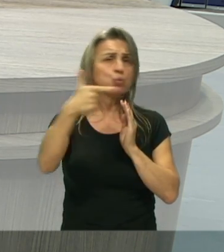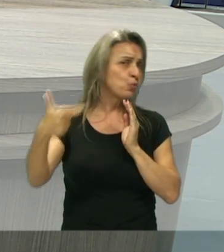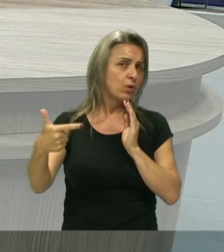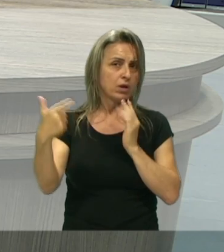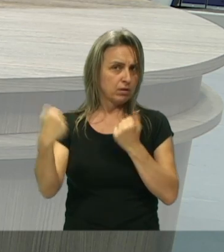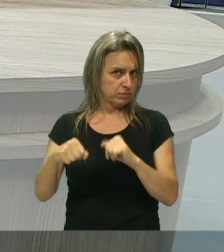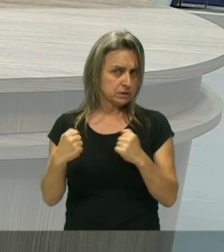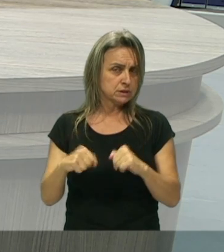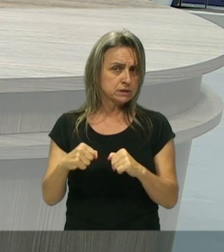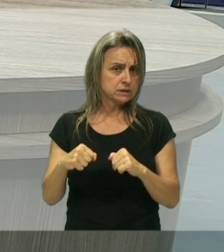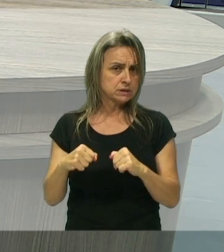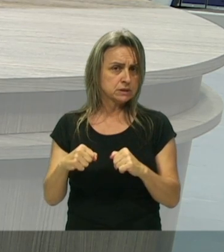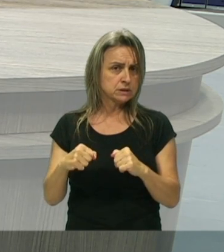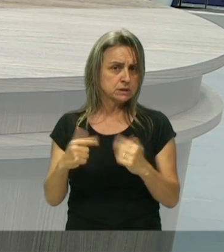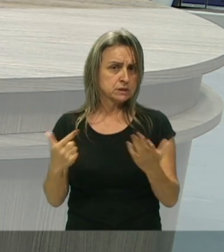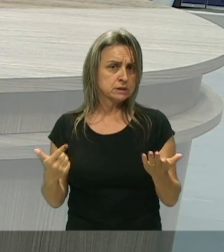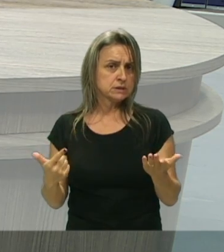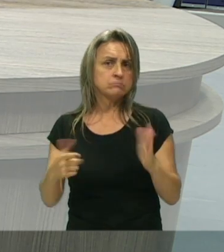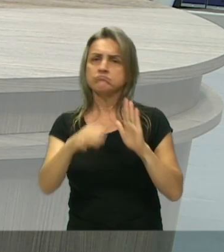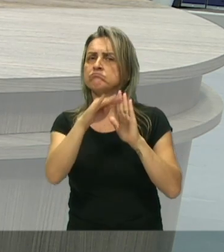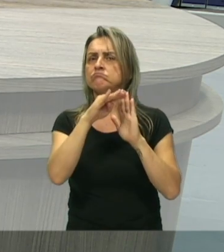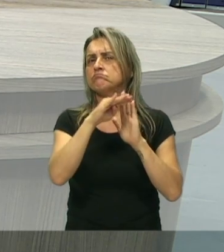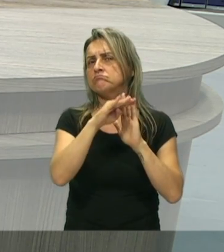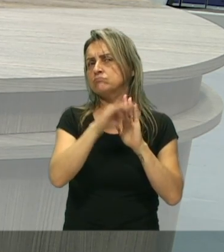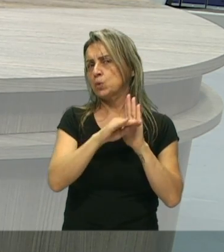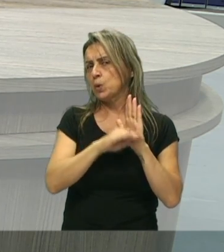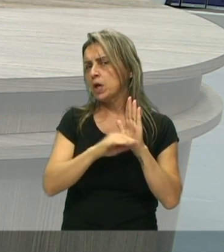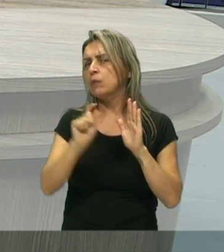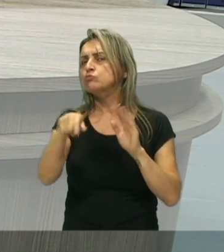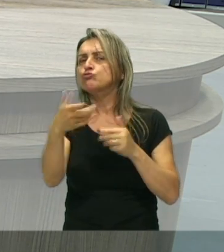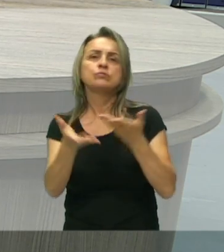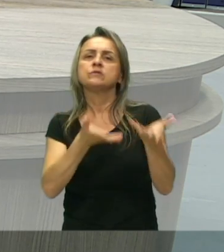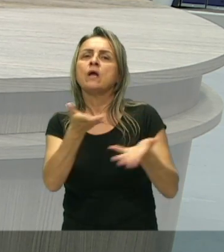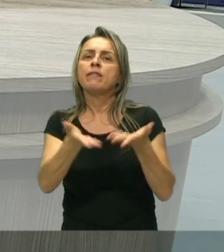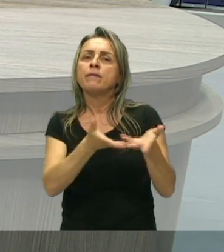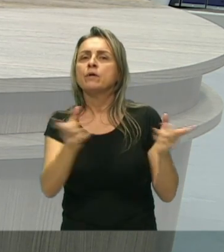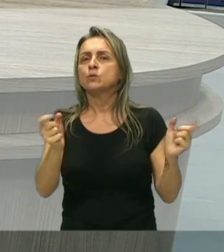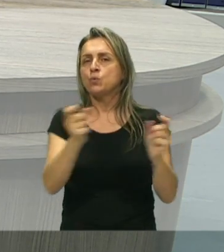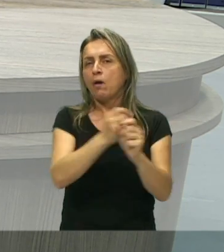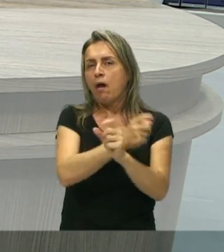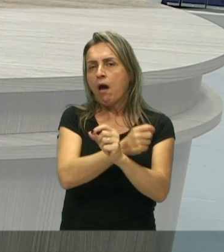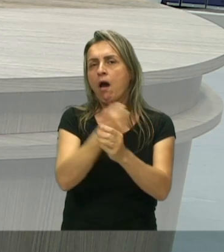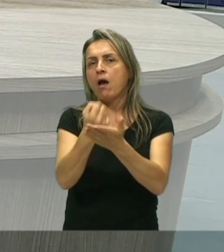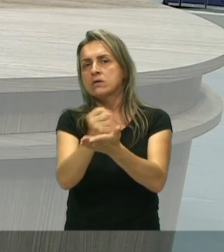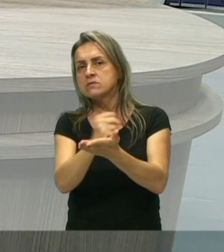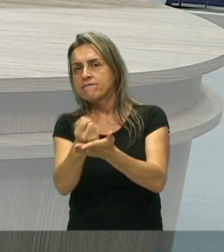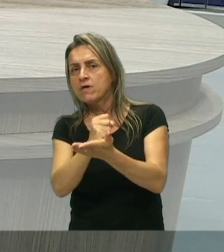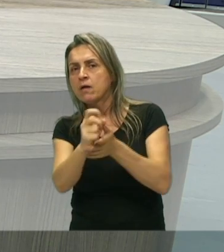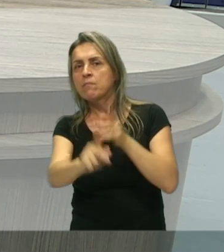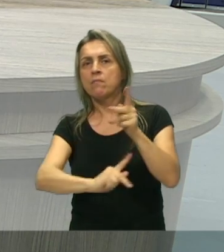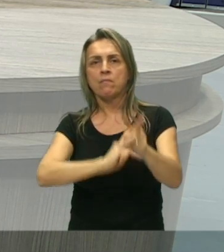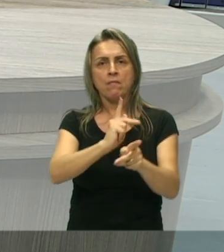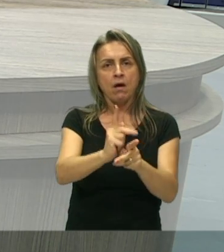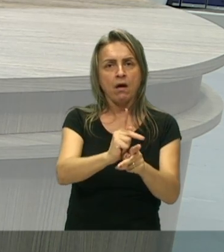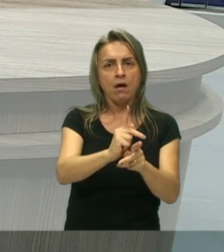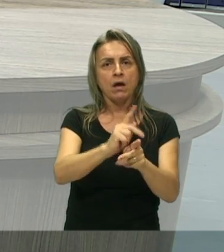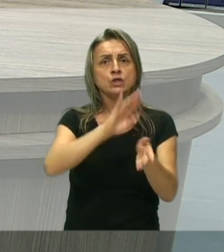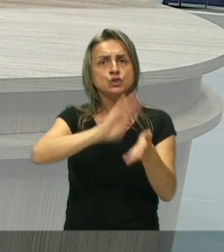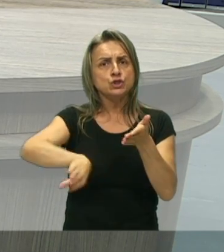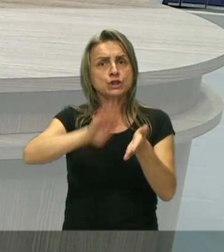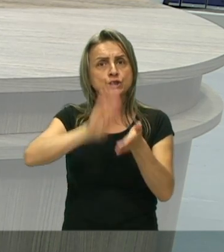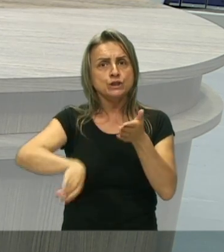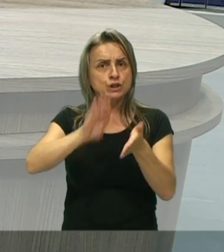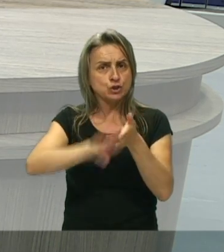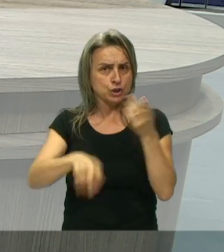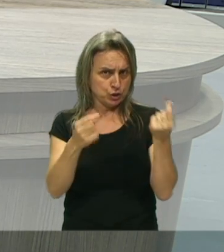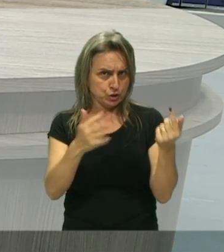ter. Programas, inclusive, como tratamento de câncer, farmácia popular, quer dizer, você tira recursos da saúde